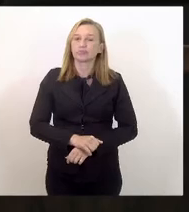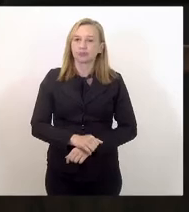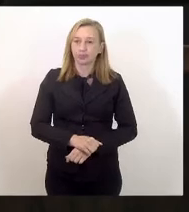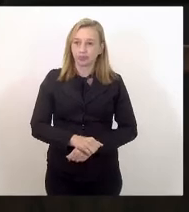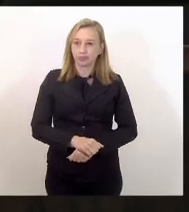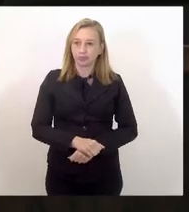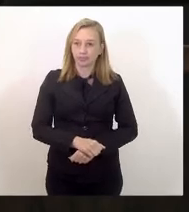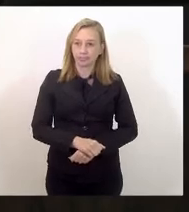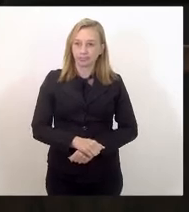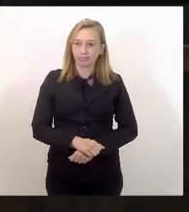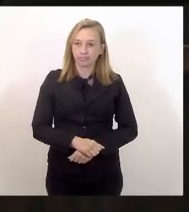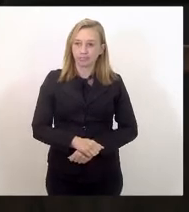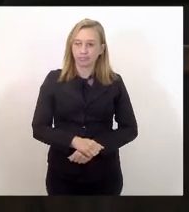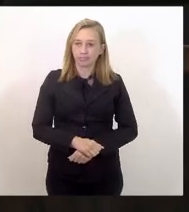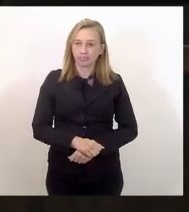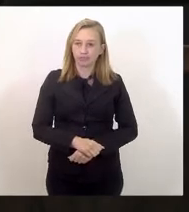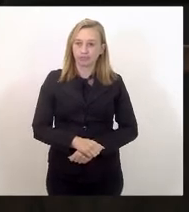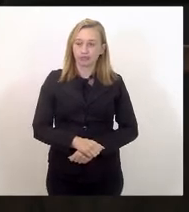plenário.